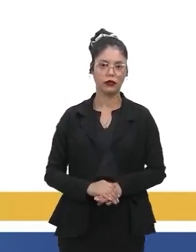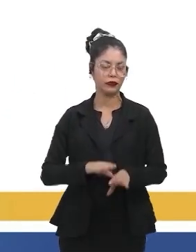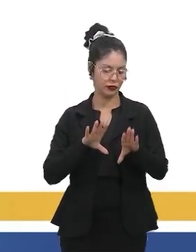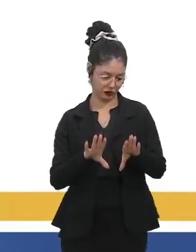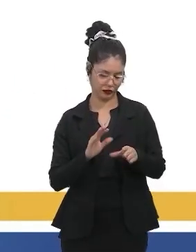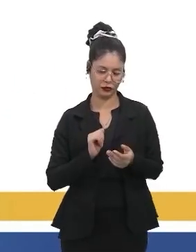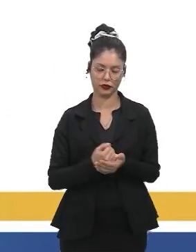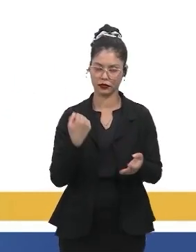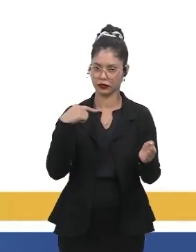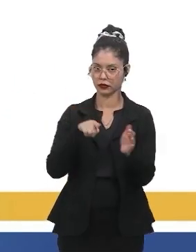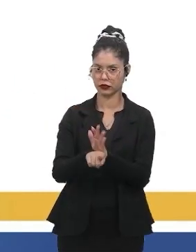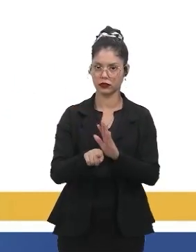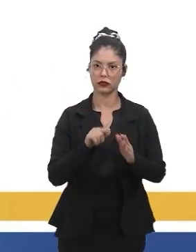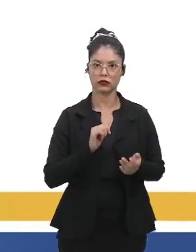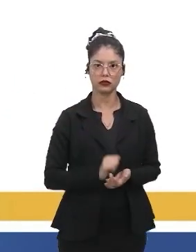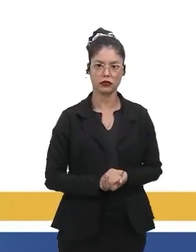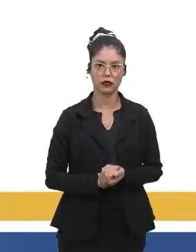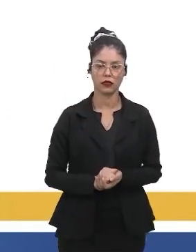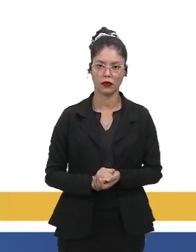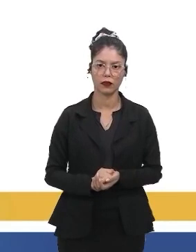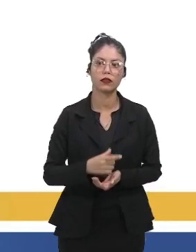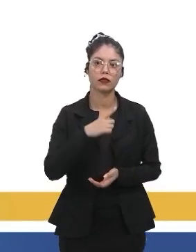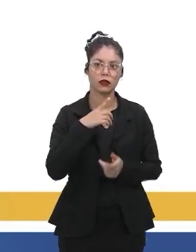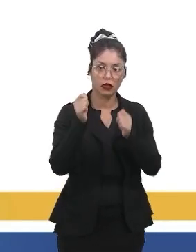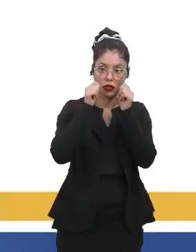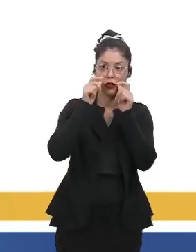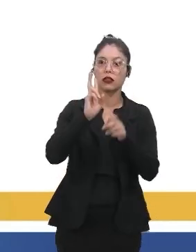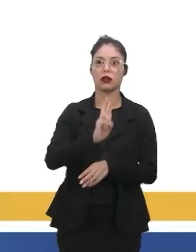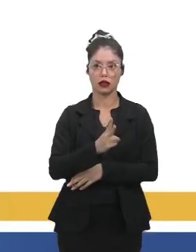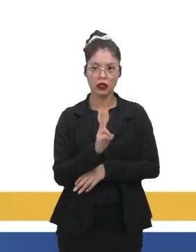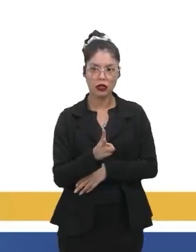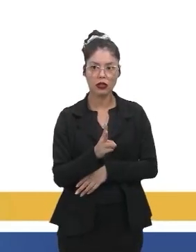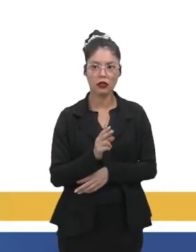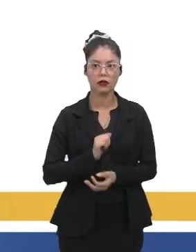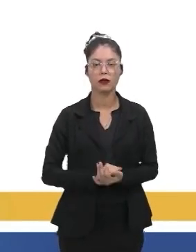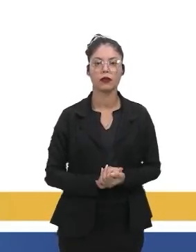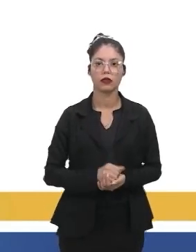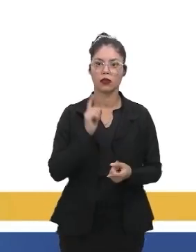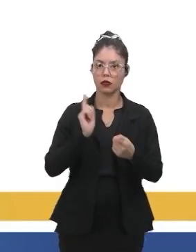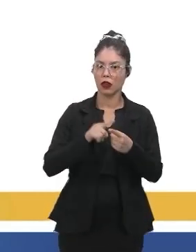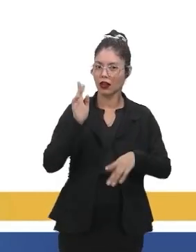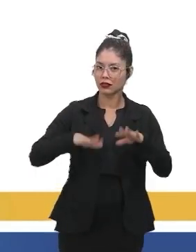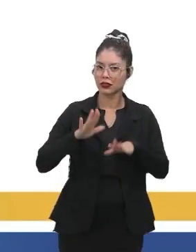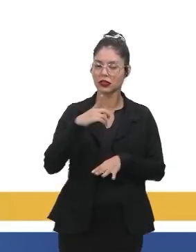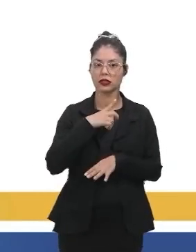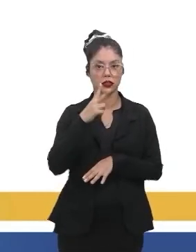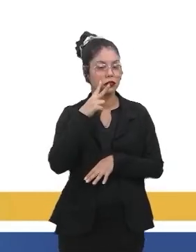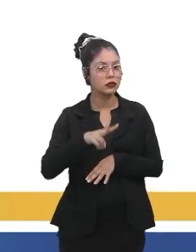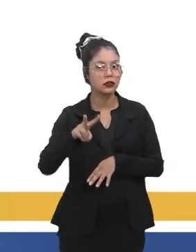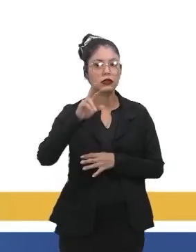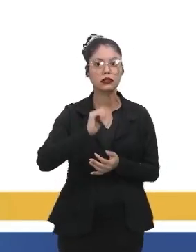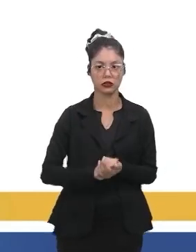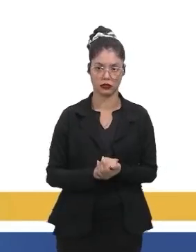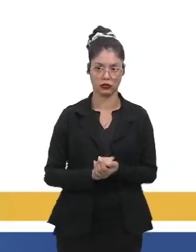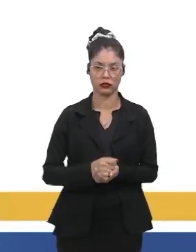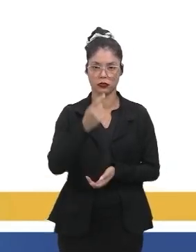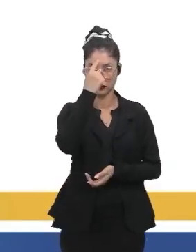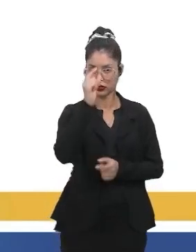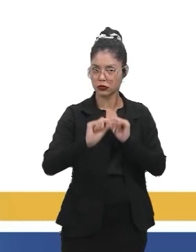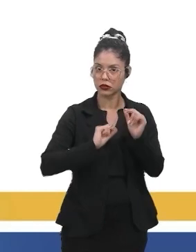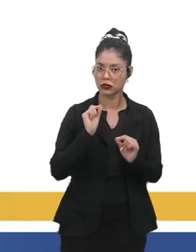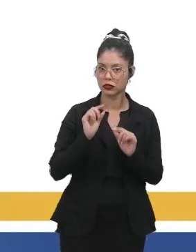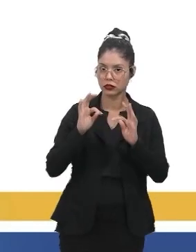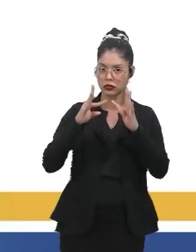ao comando da questão. Se atentem sempre ao comando da questão, porque às vezes nós olhamos as alternativas e pensamos